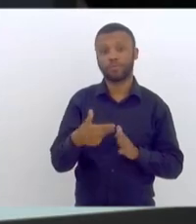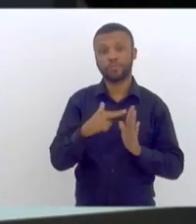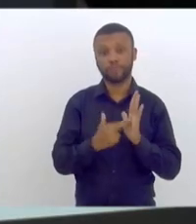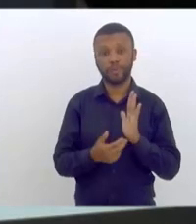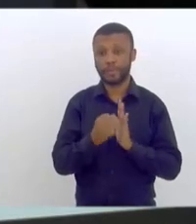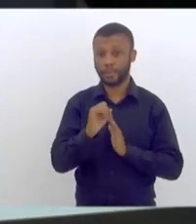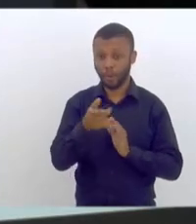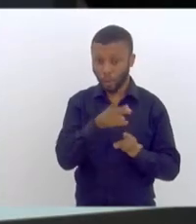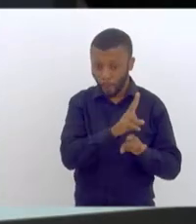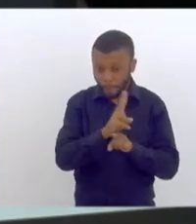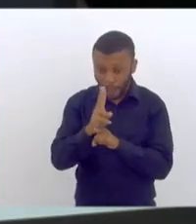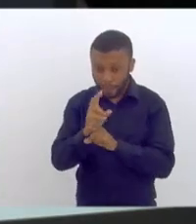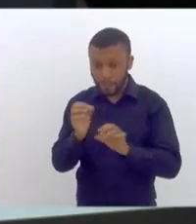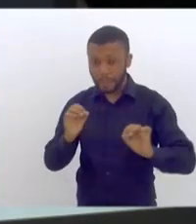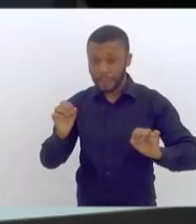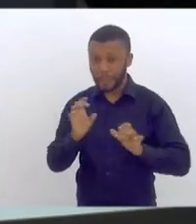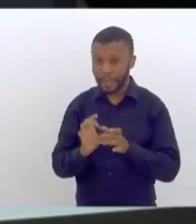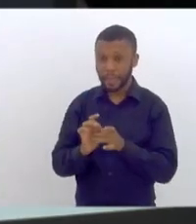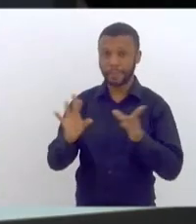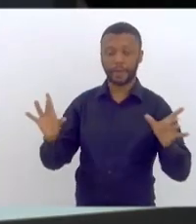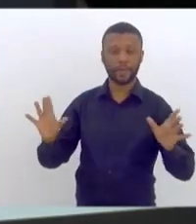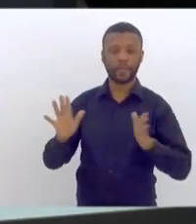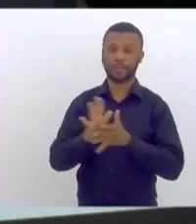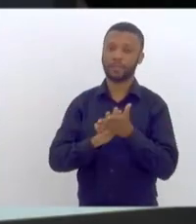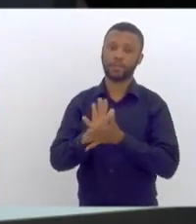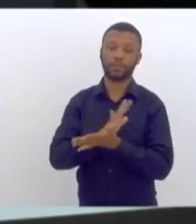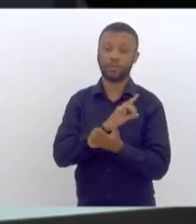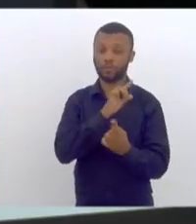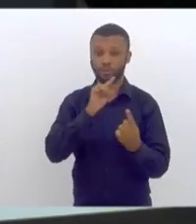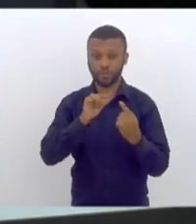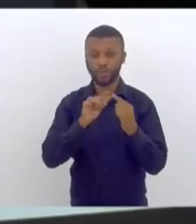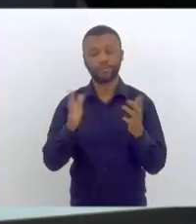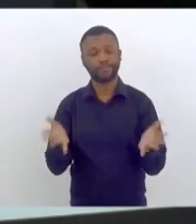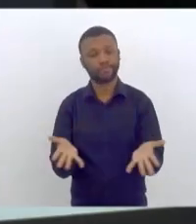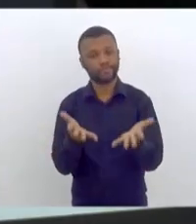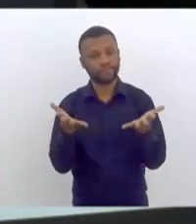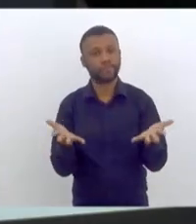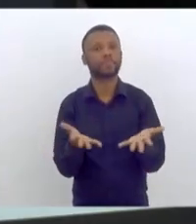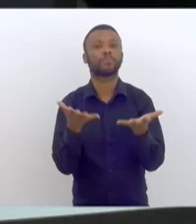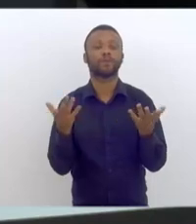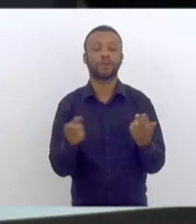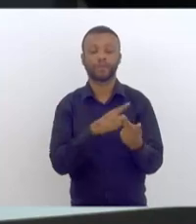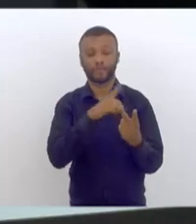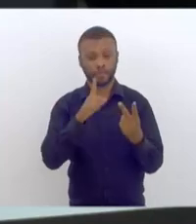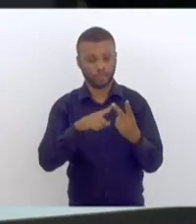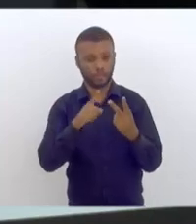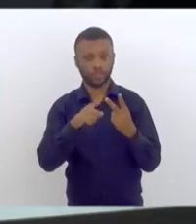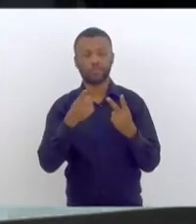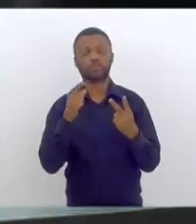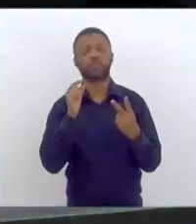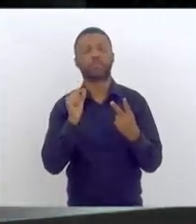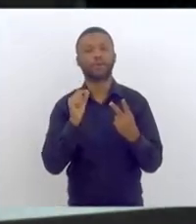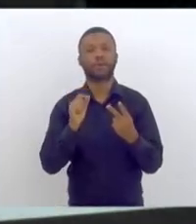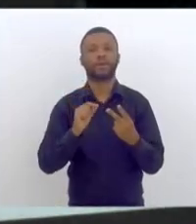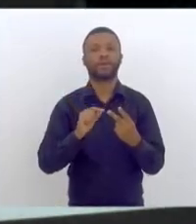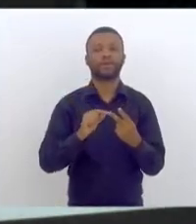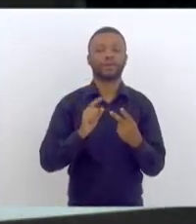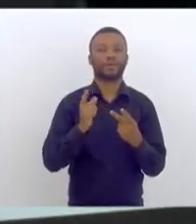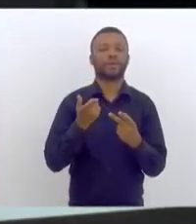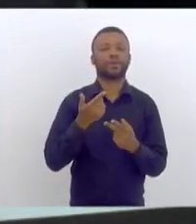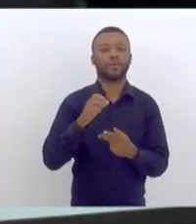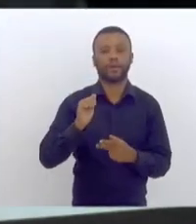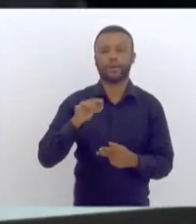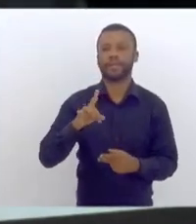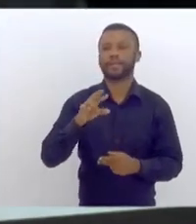liberar nenhum empréstimo aí não me parece que esse é o objetivo do fomento em segundo lugar é o que eu acho que o Dr André